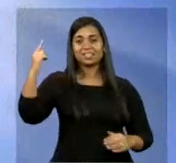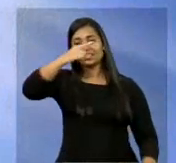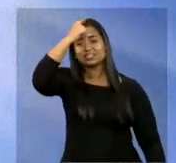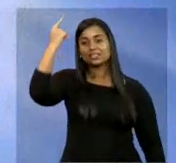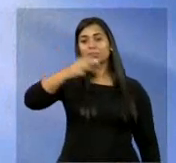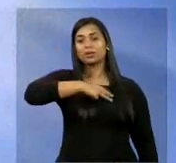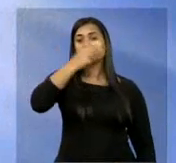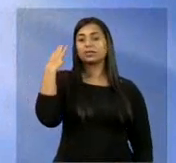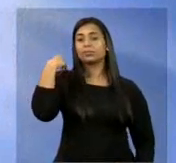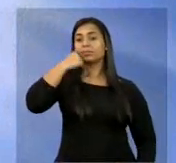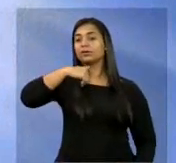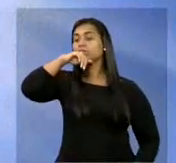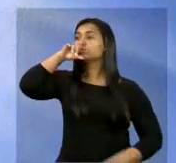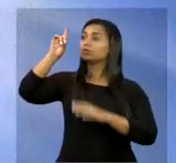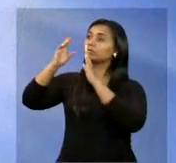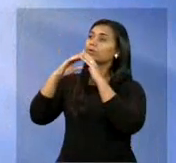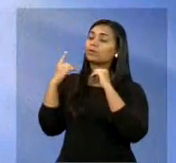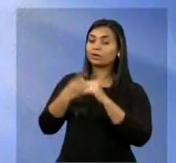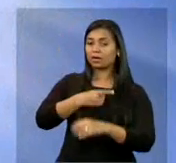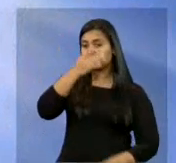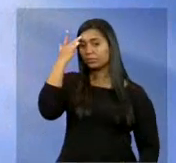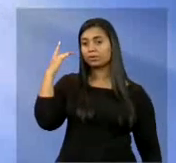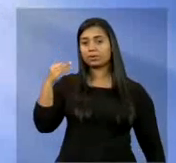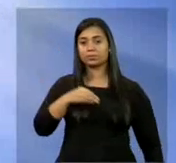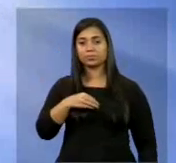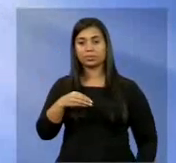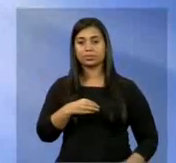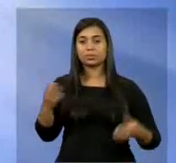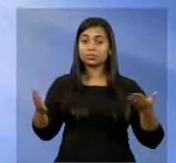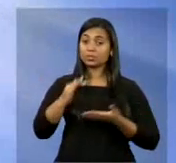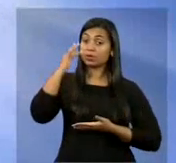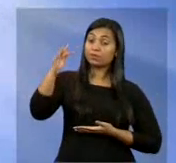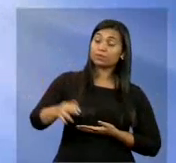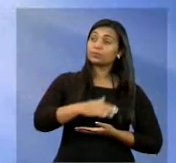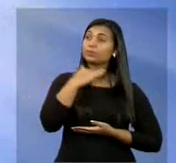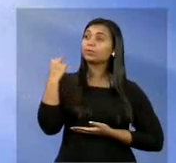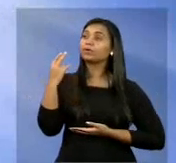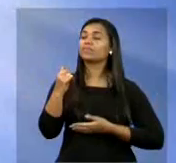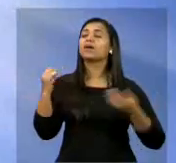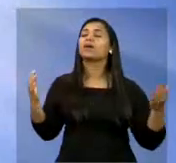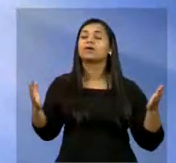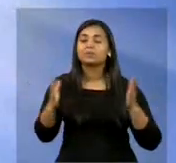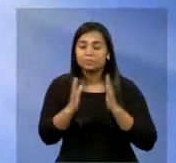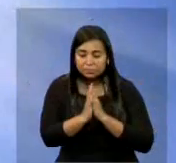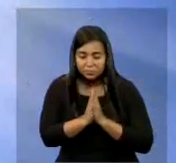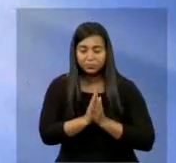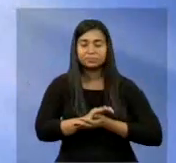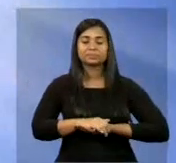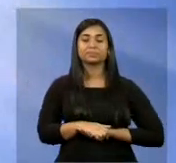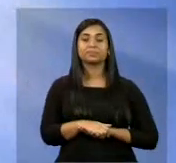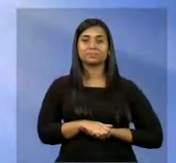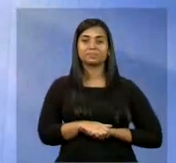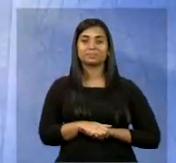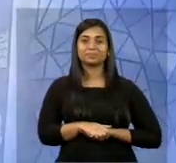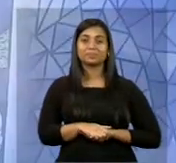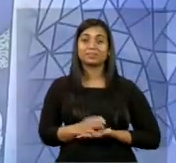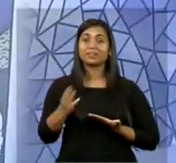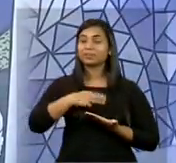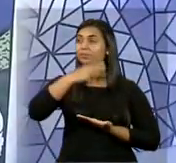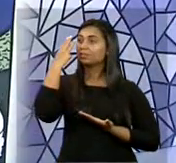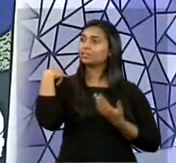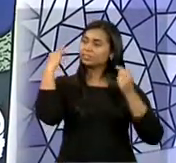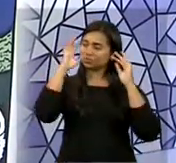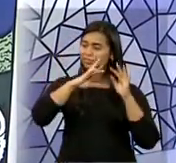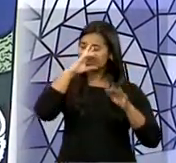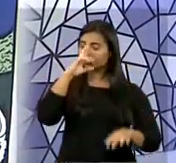Jesus. Santa Maria, Mãe de Deus, rogai por nós, pecadores, agora e na hora de nossa morte. Amém.